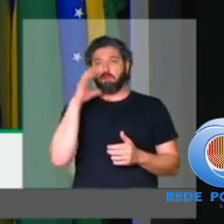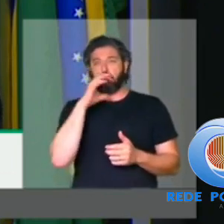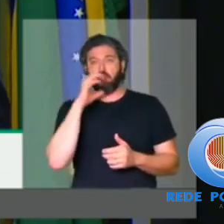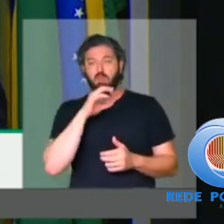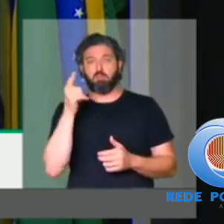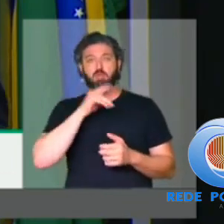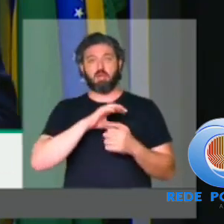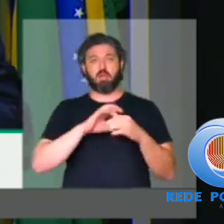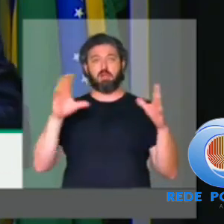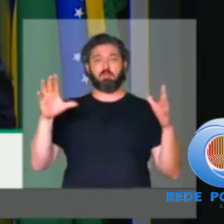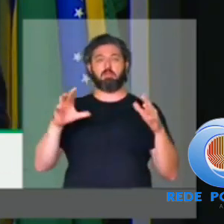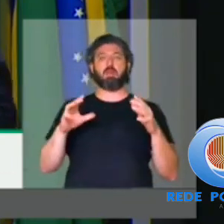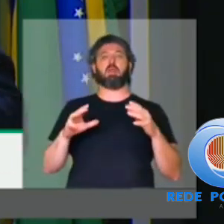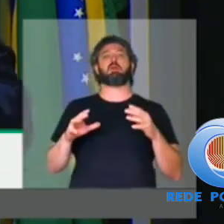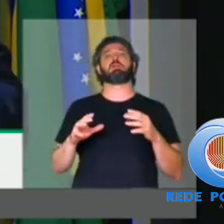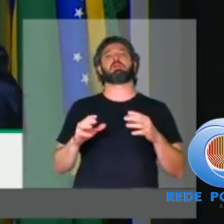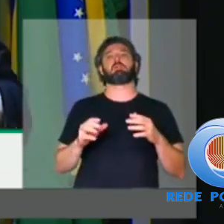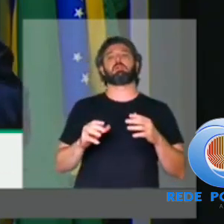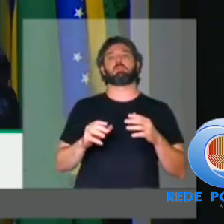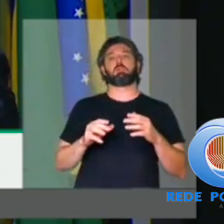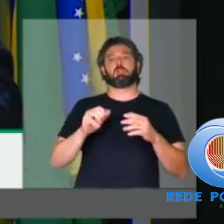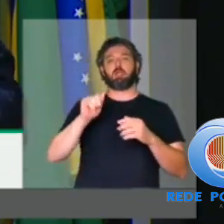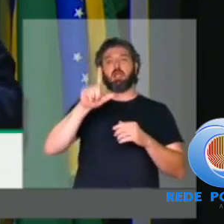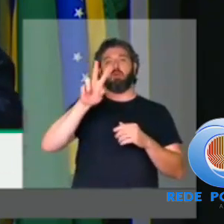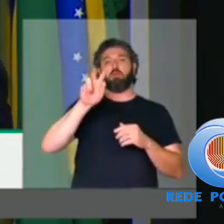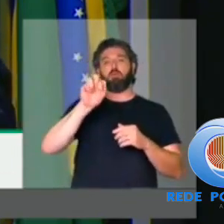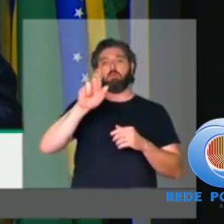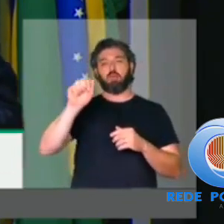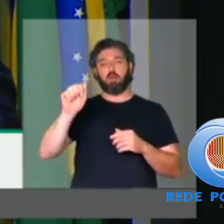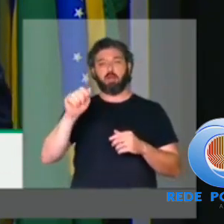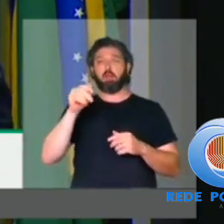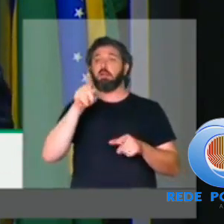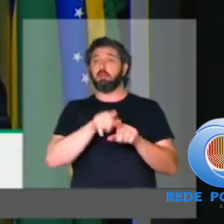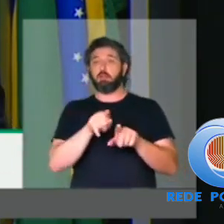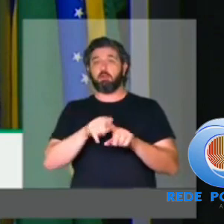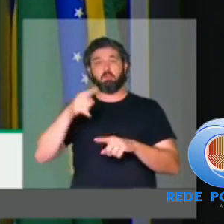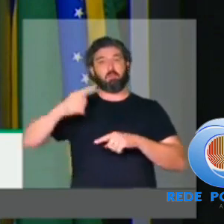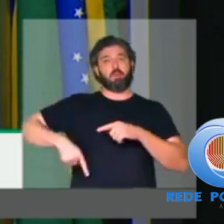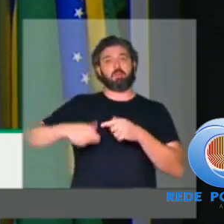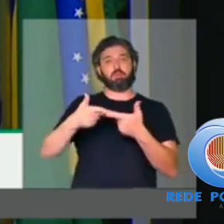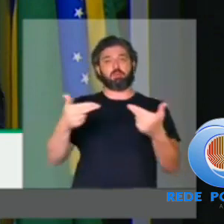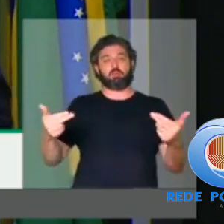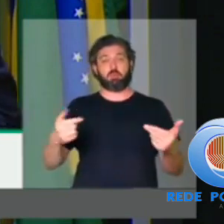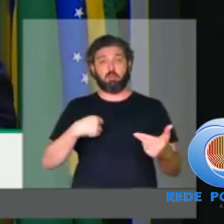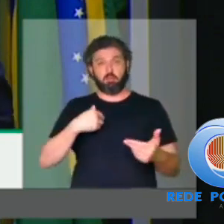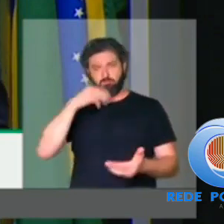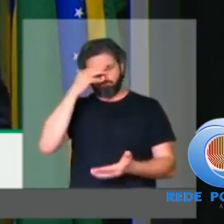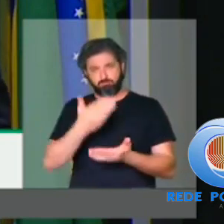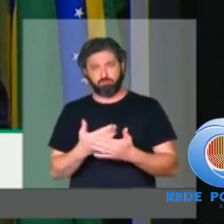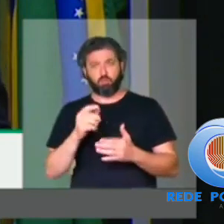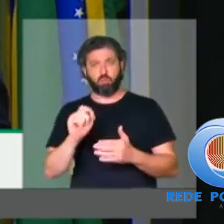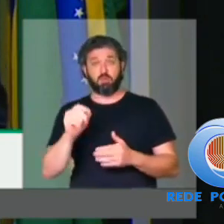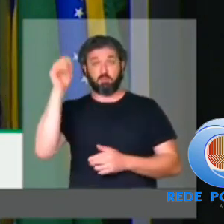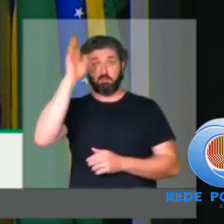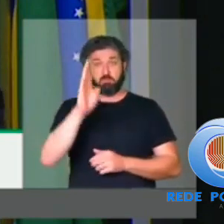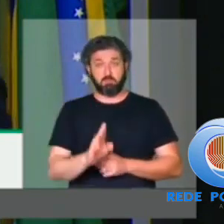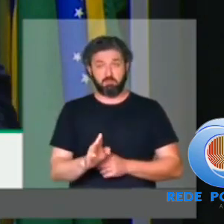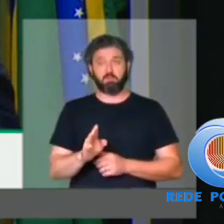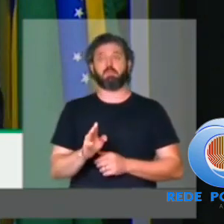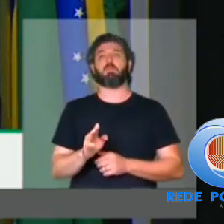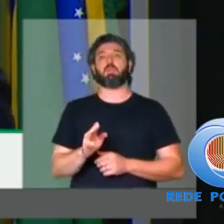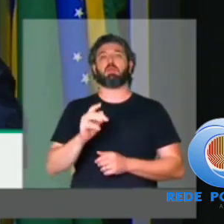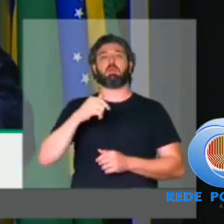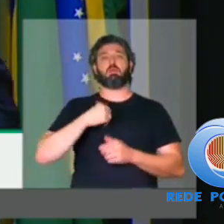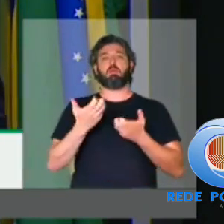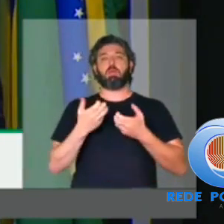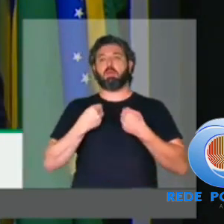agilidade na concessão de licenças de alvarás como impeditivo para isso. E eu quero acreditar que o Brasil que